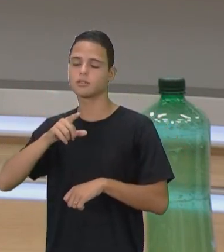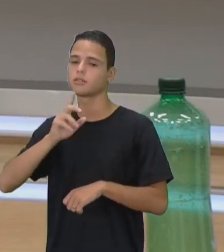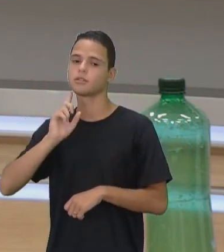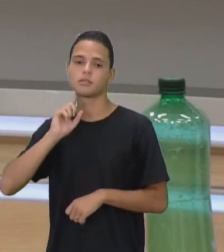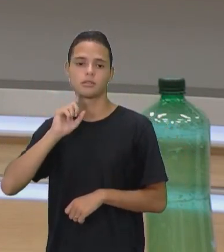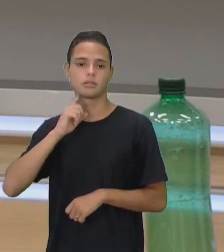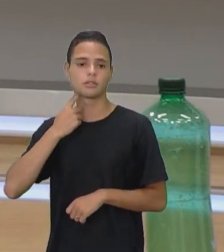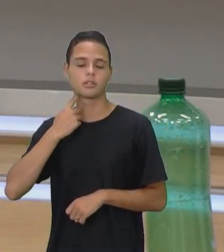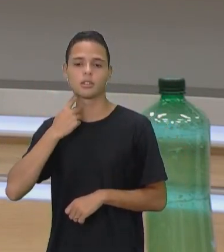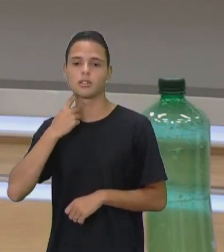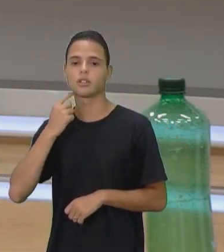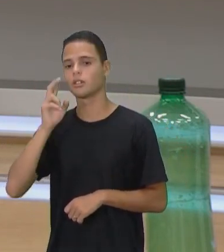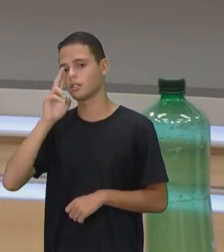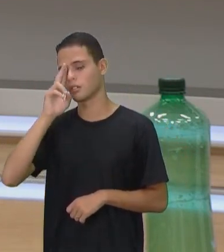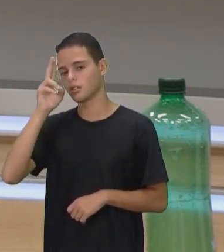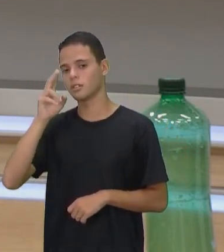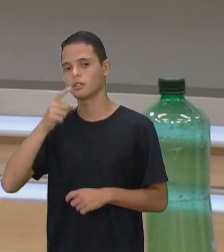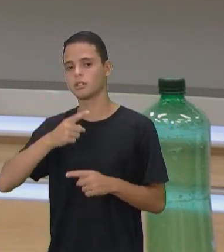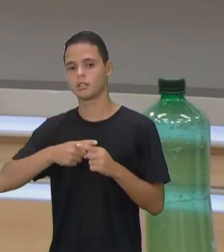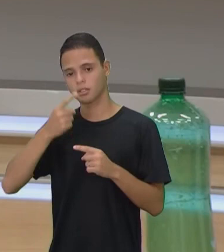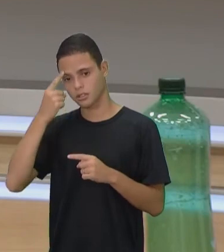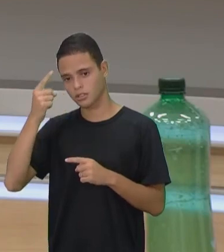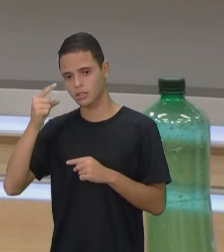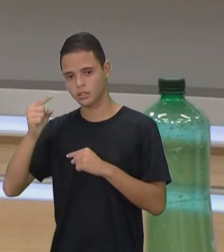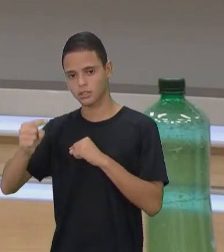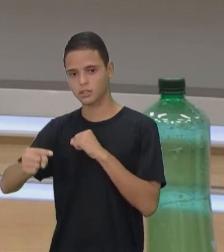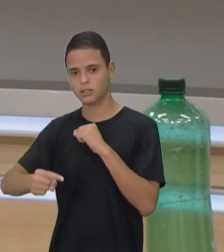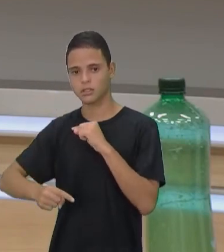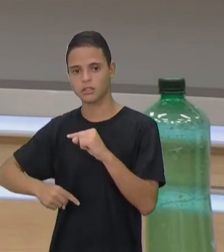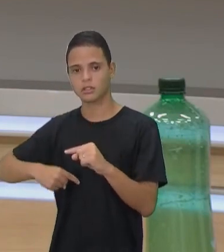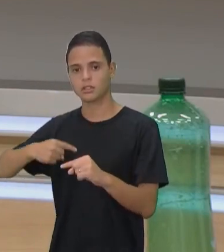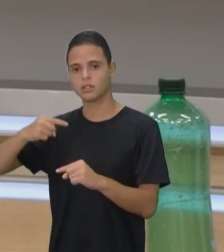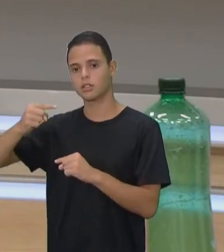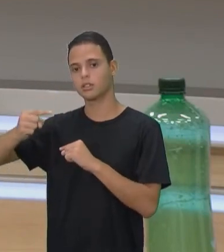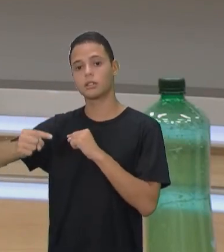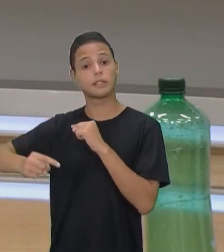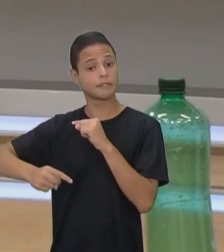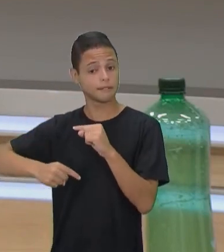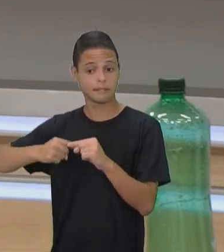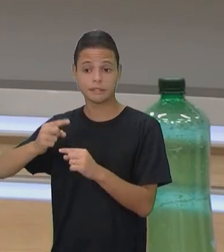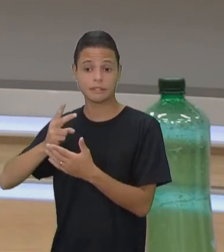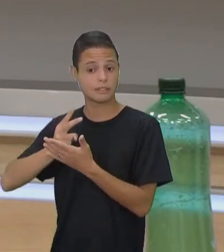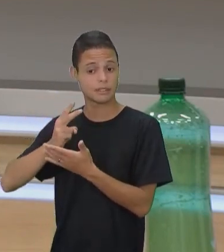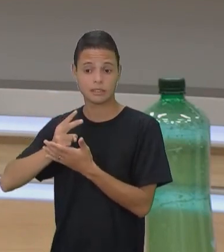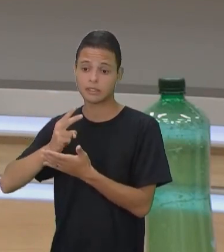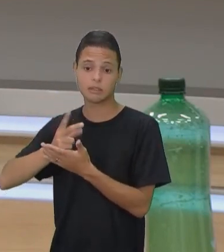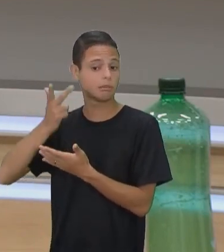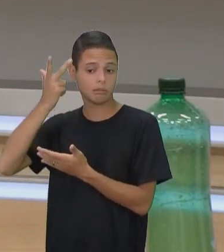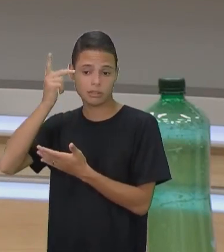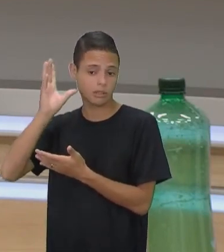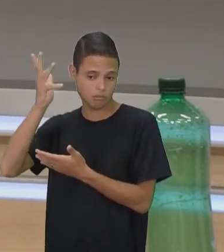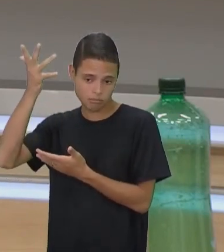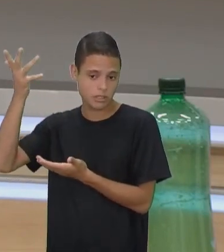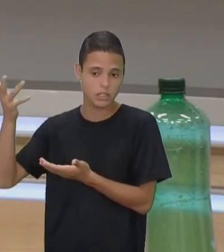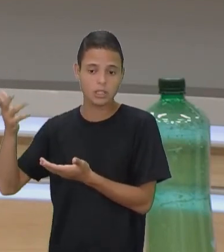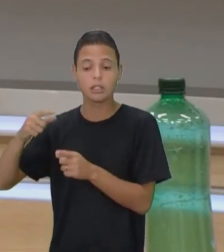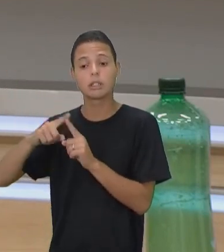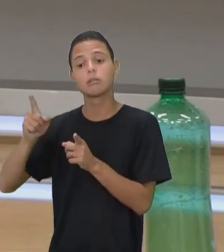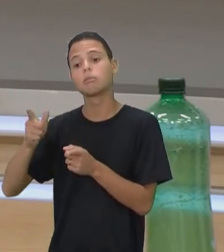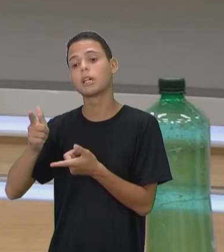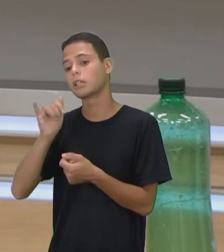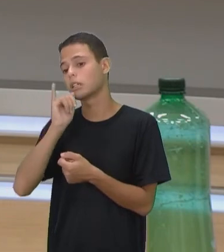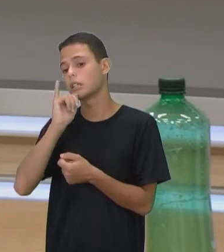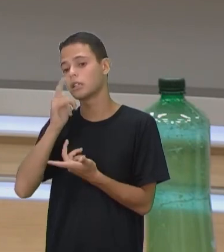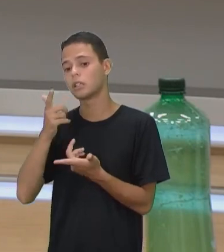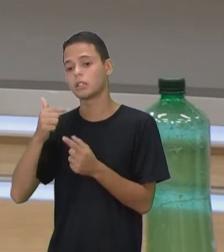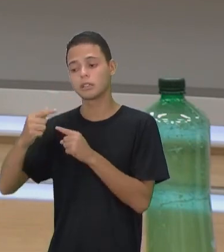absurdo, porque pensa naquele ciclo, tudo que vai e volta, quando volta vai, quando vai e volta e tananã, tananã, normal. Agora, uma parte desse ciclo que